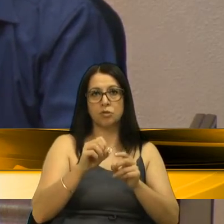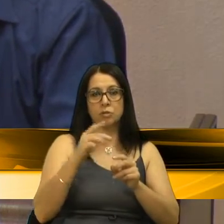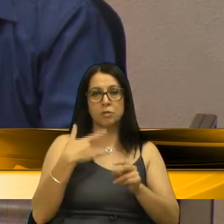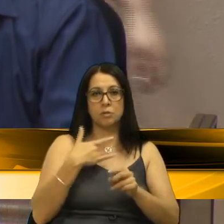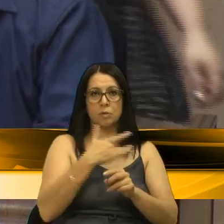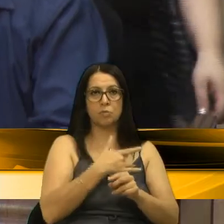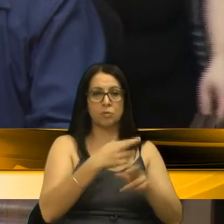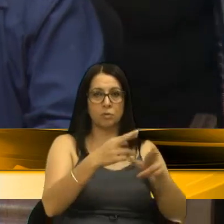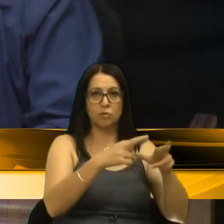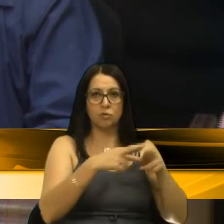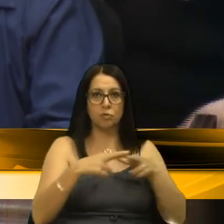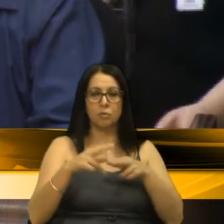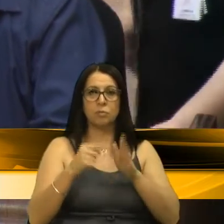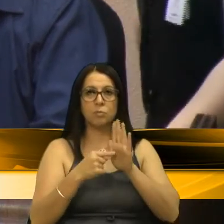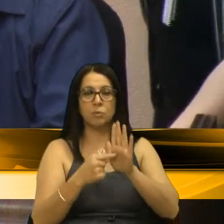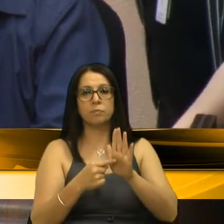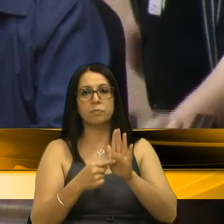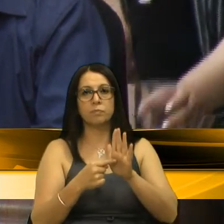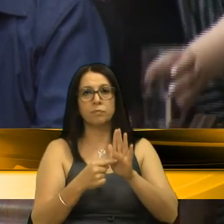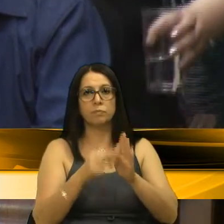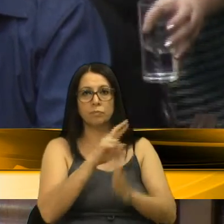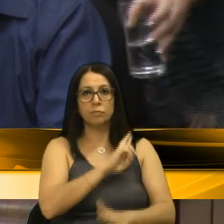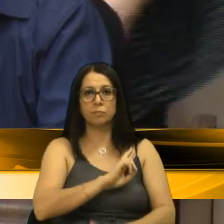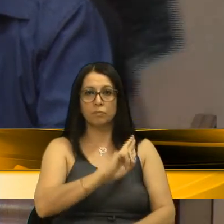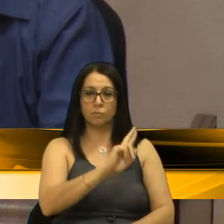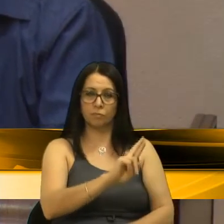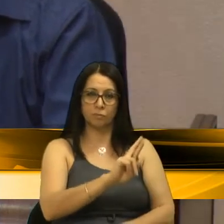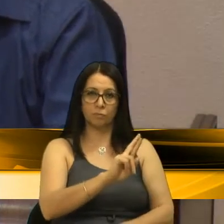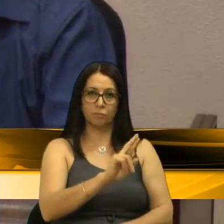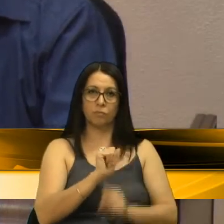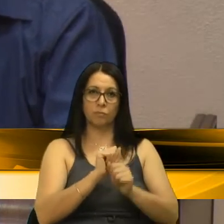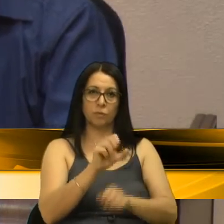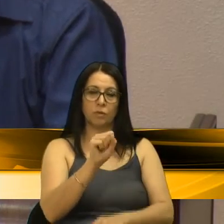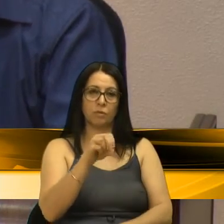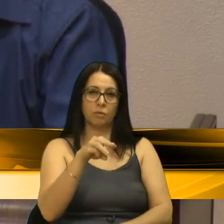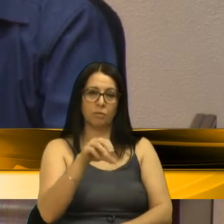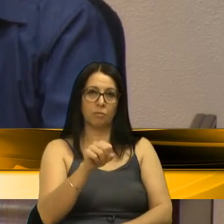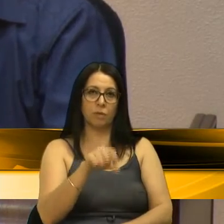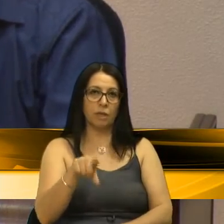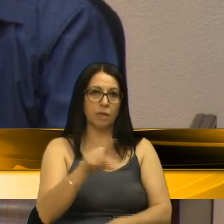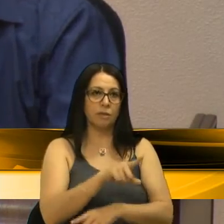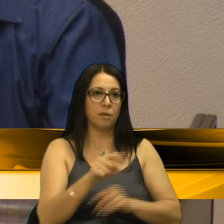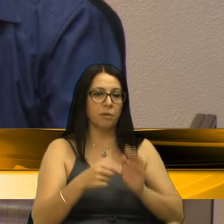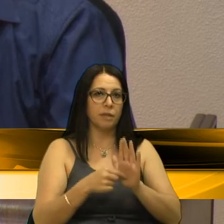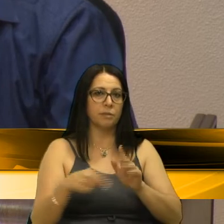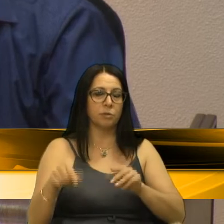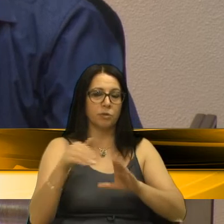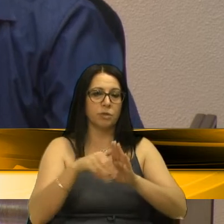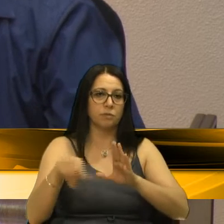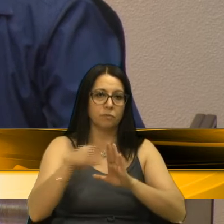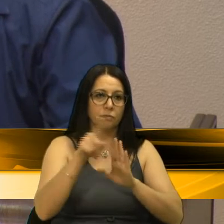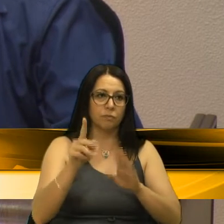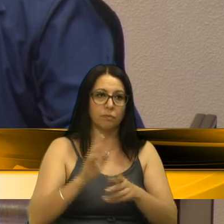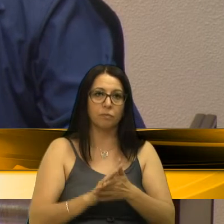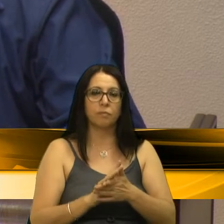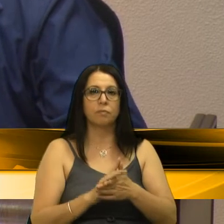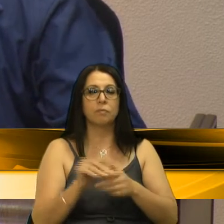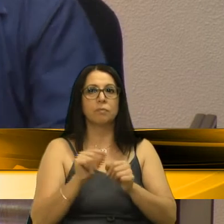respectiva, que indicarão sua representação junto ao CMS, por meio de eleição em plenária de moradores,